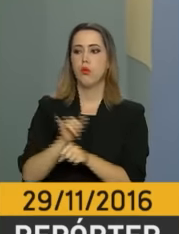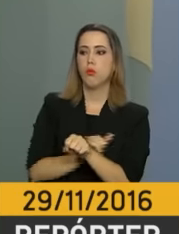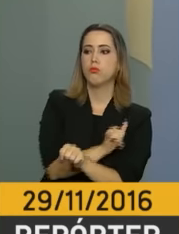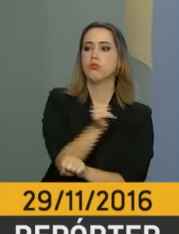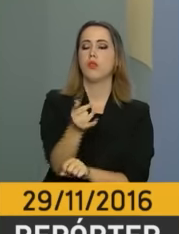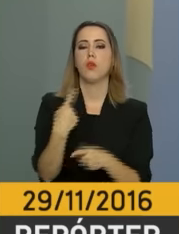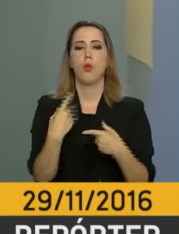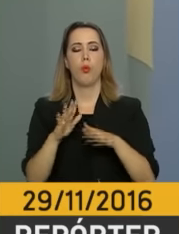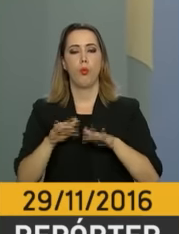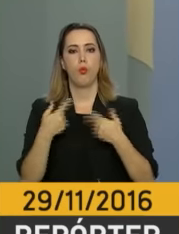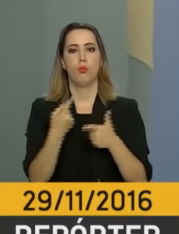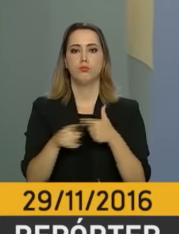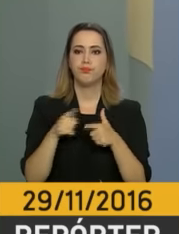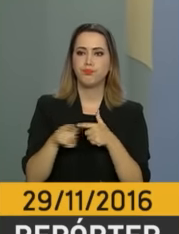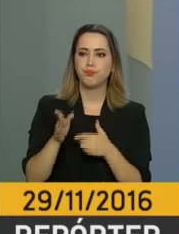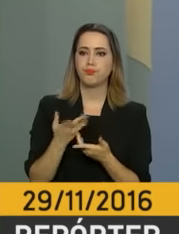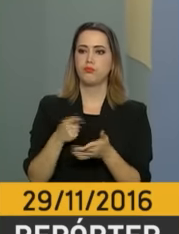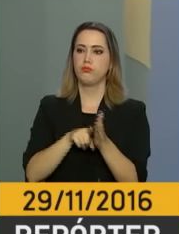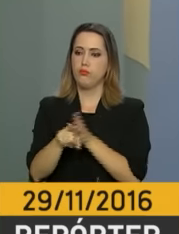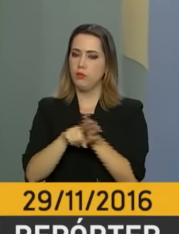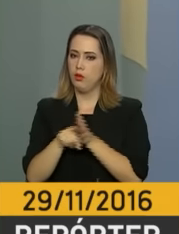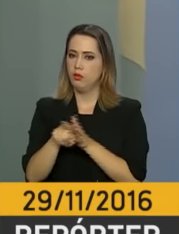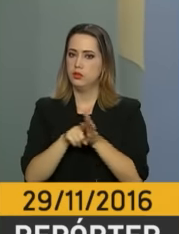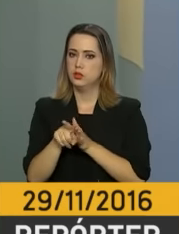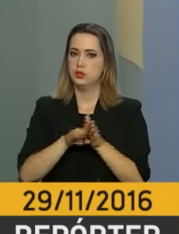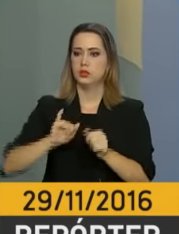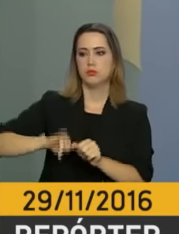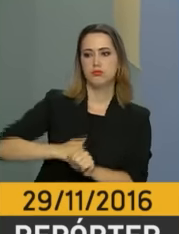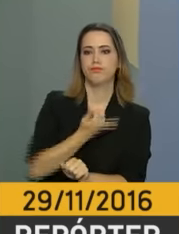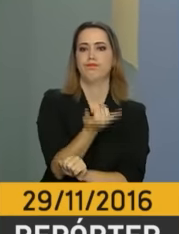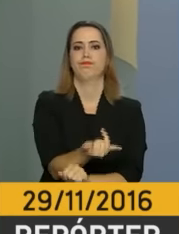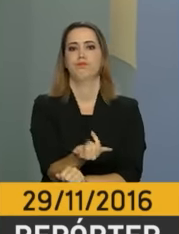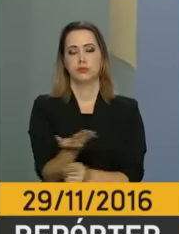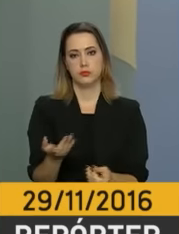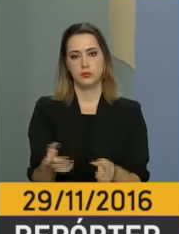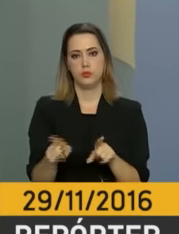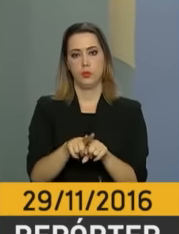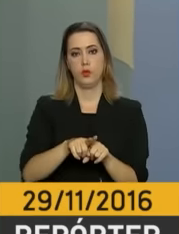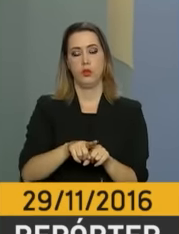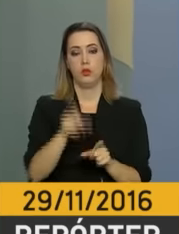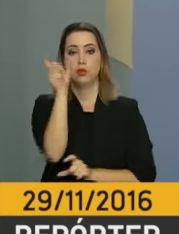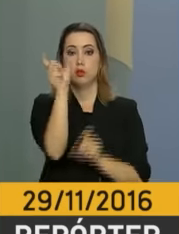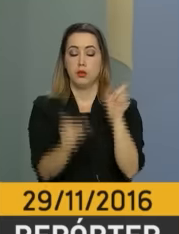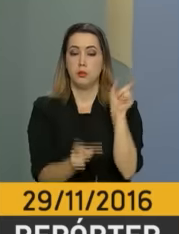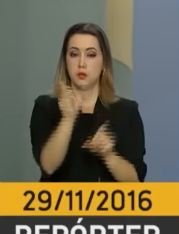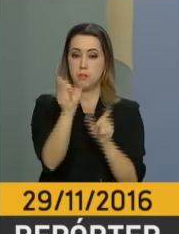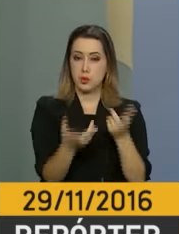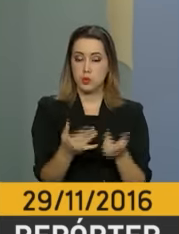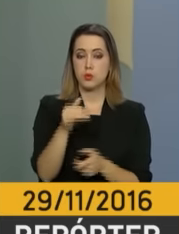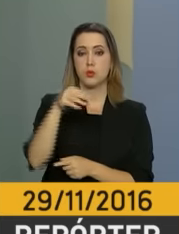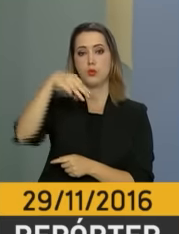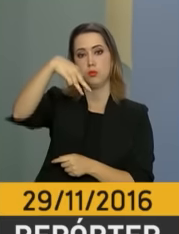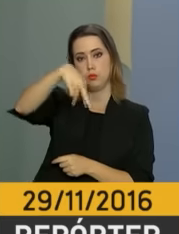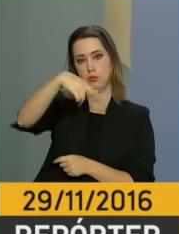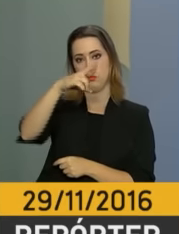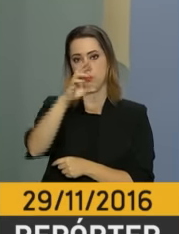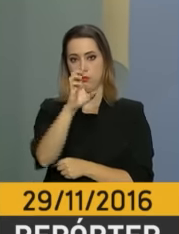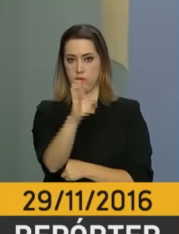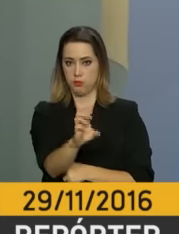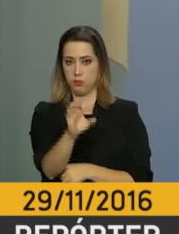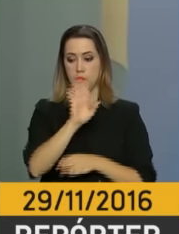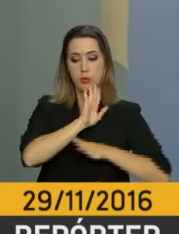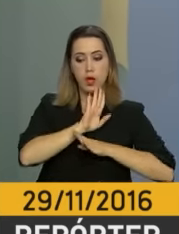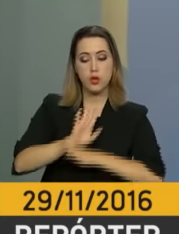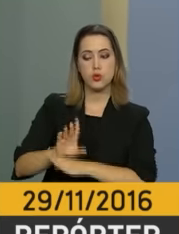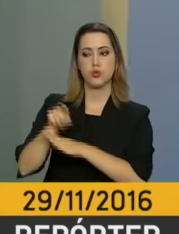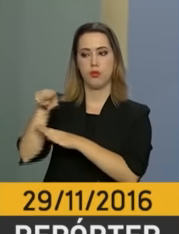autoridades colombianas na investigação do acidente, funcionários do Ministério das Relações Exteriores, que reforçarão a equipe